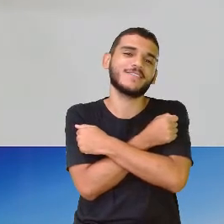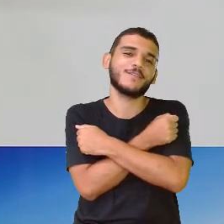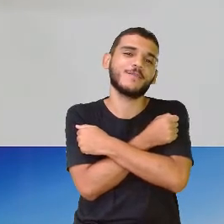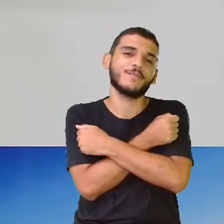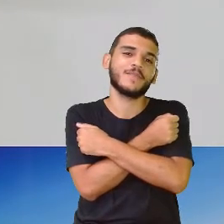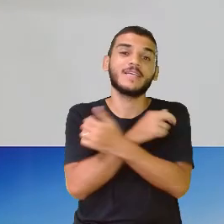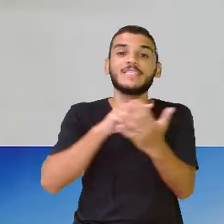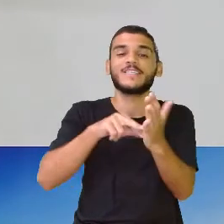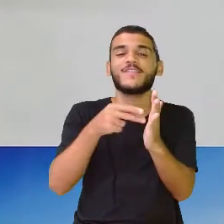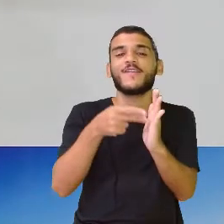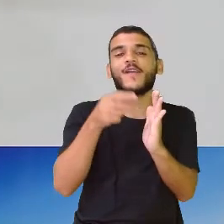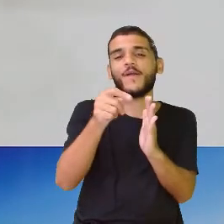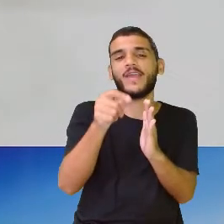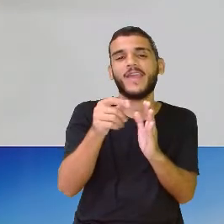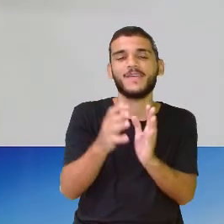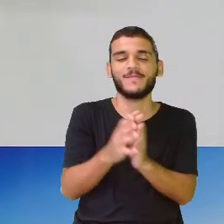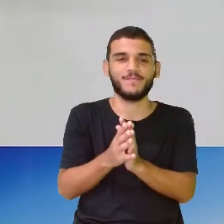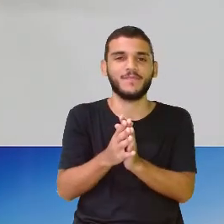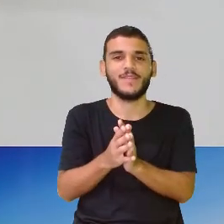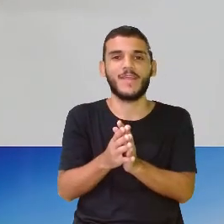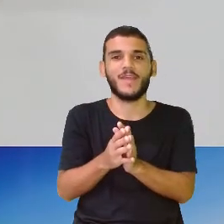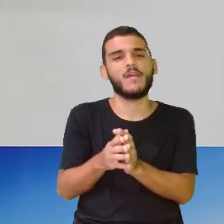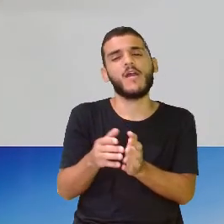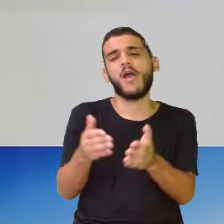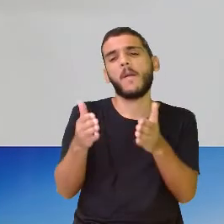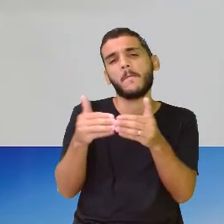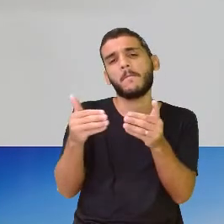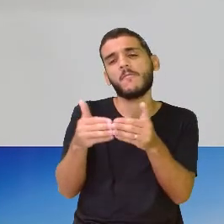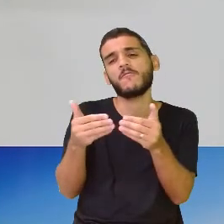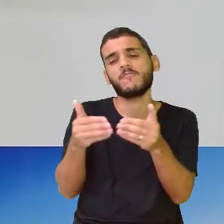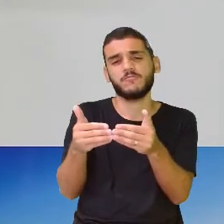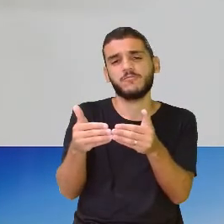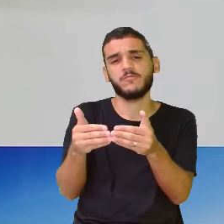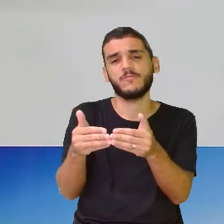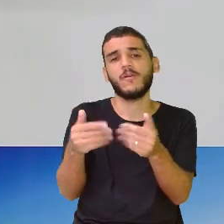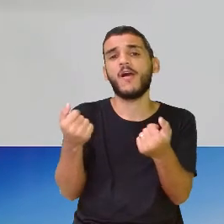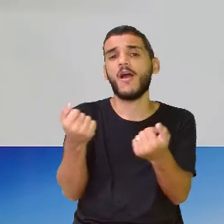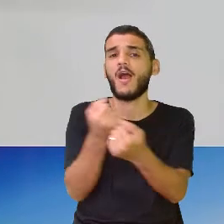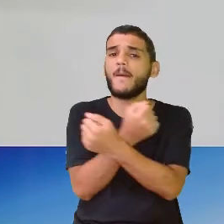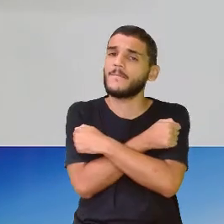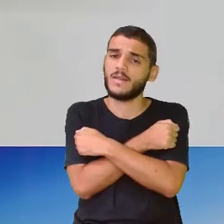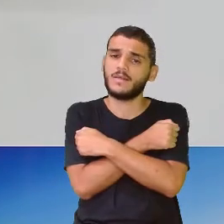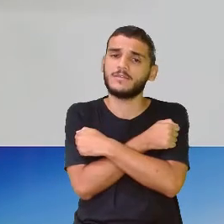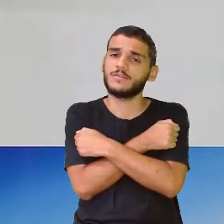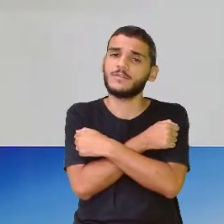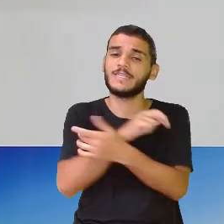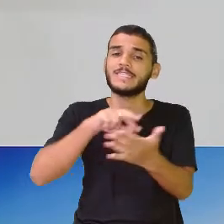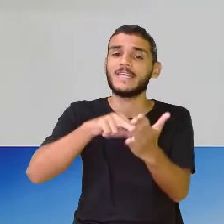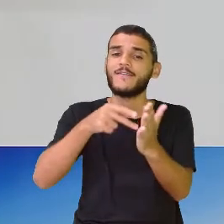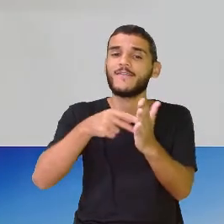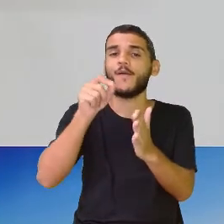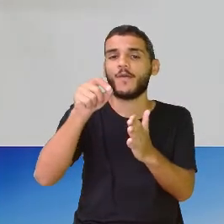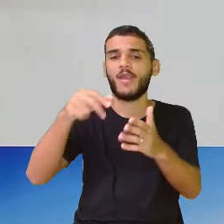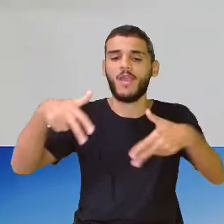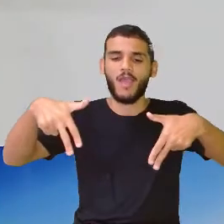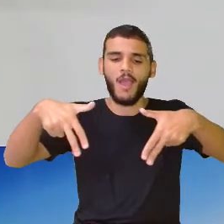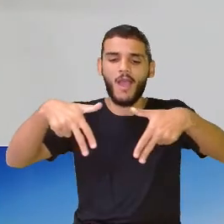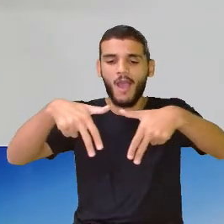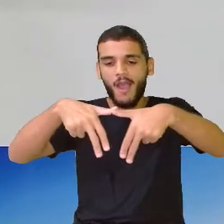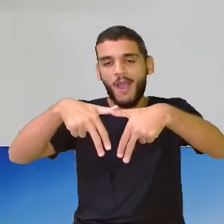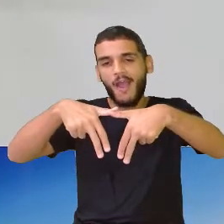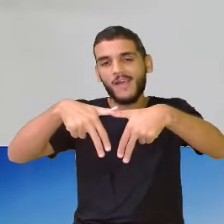as pessoas. Me dá um abraço. Olha aí, traz aproximação. E aí também